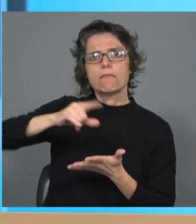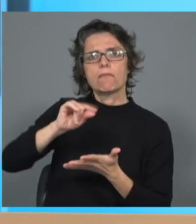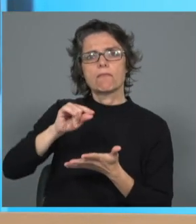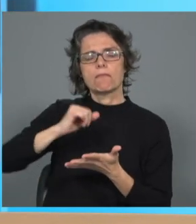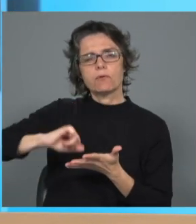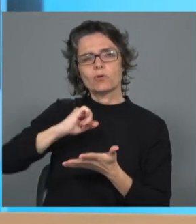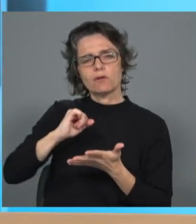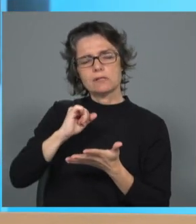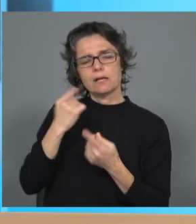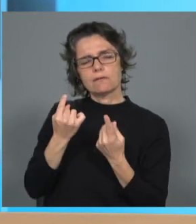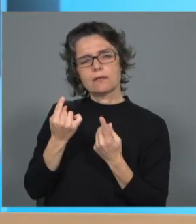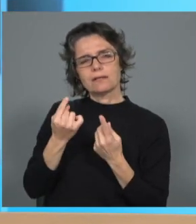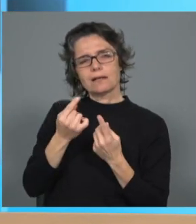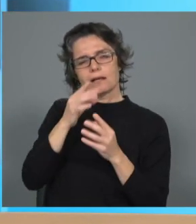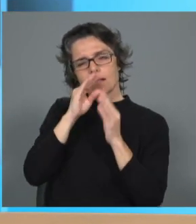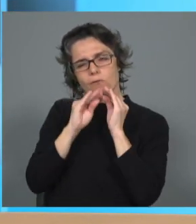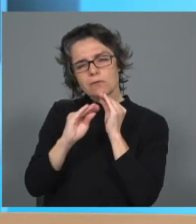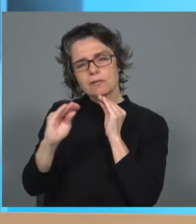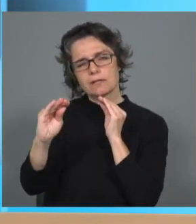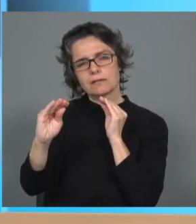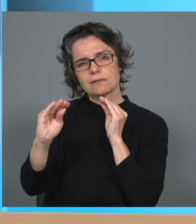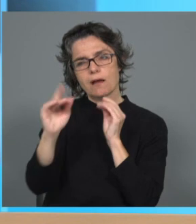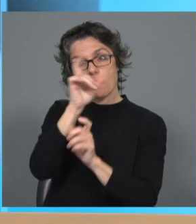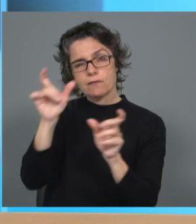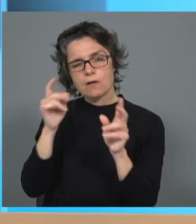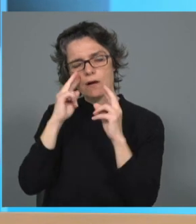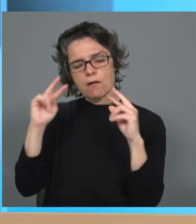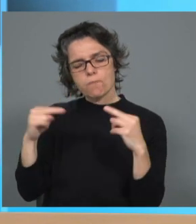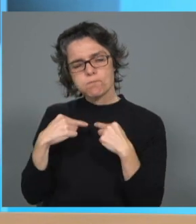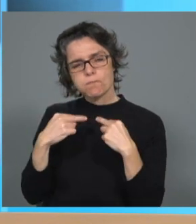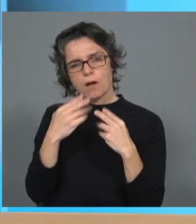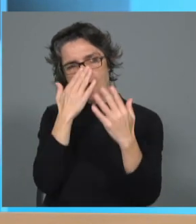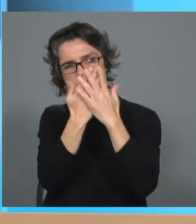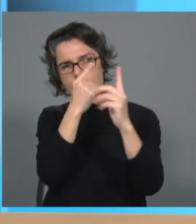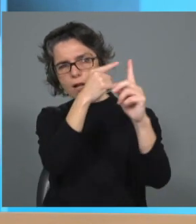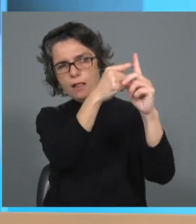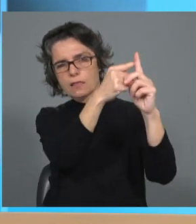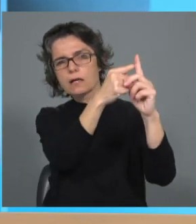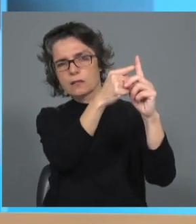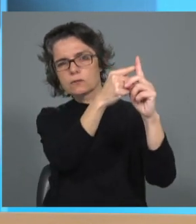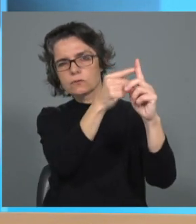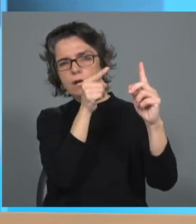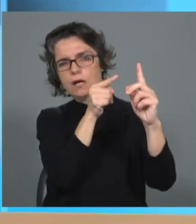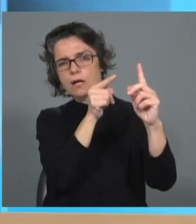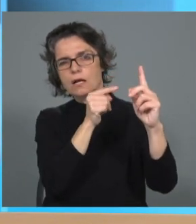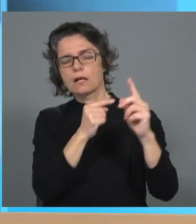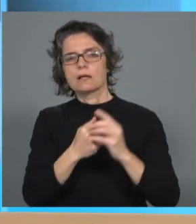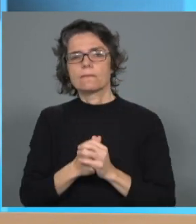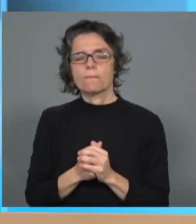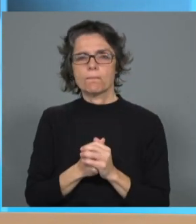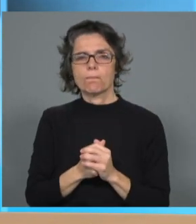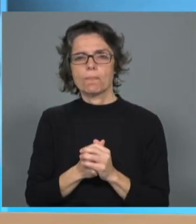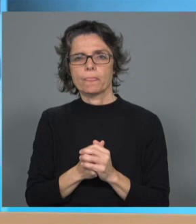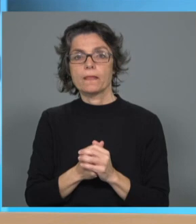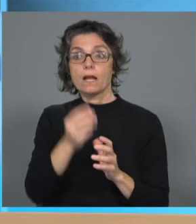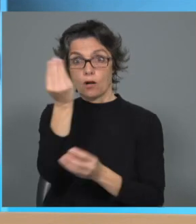um silêncio que tinha muito para dizer àquela cruz e que tinha muito para ser ouvido. E